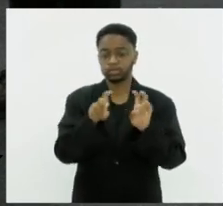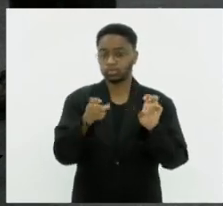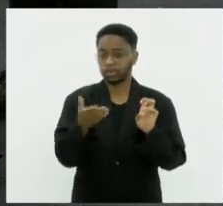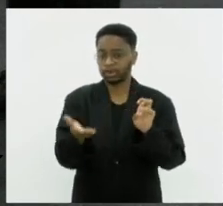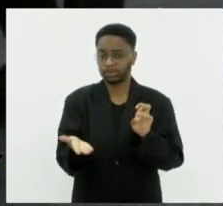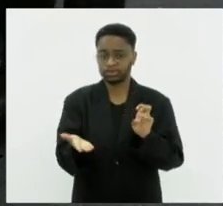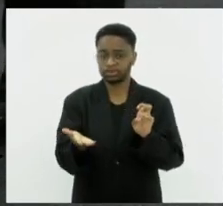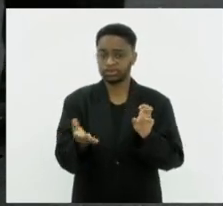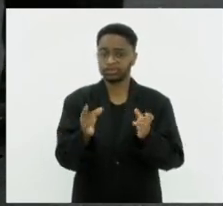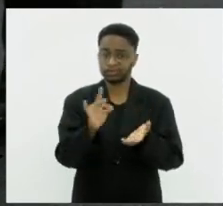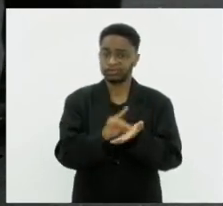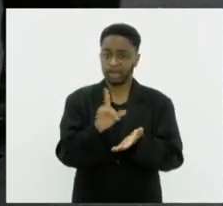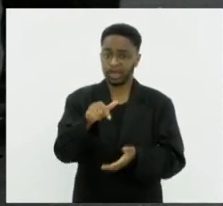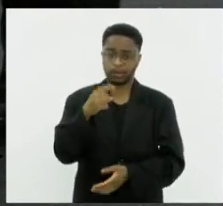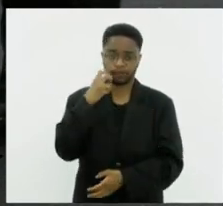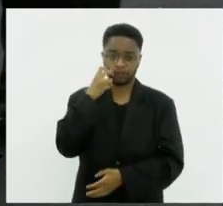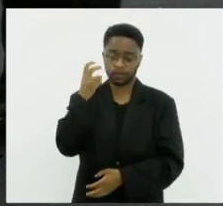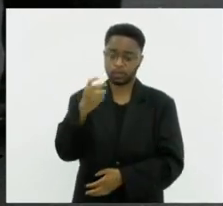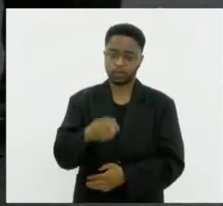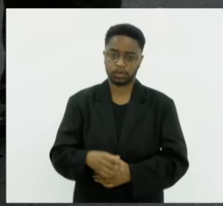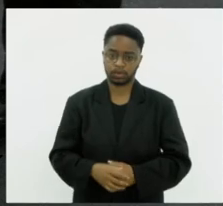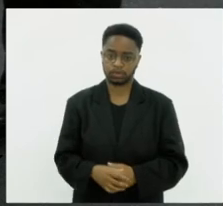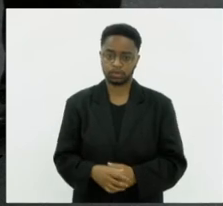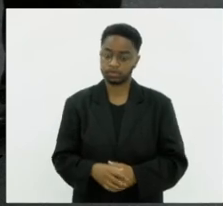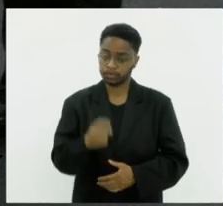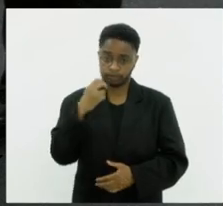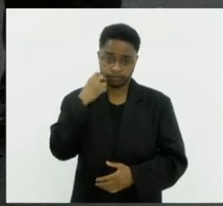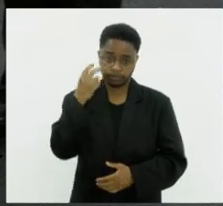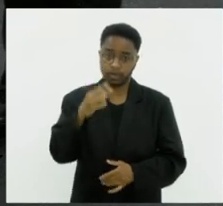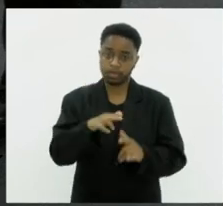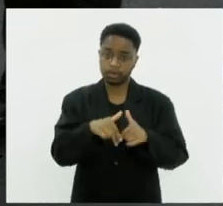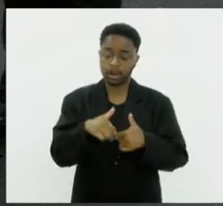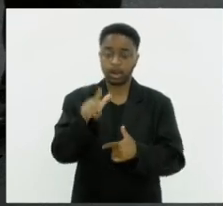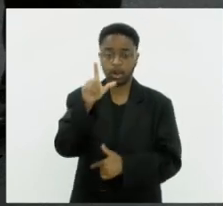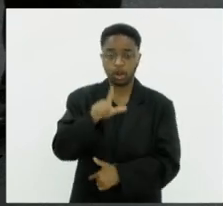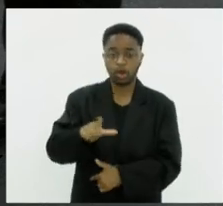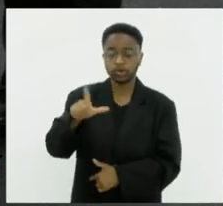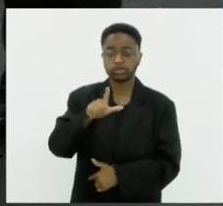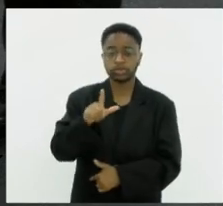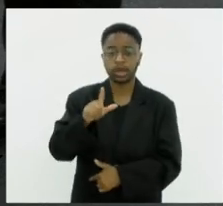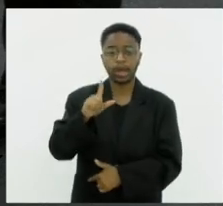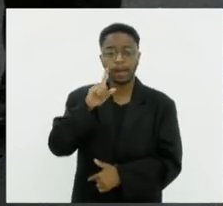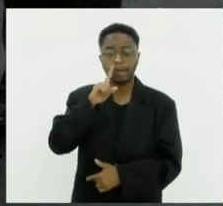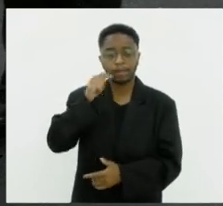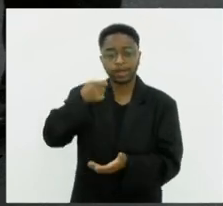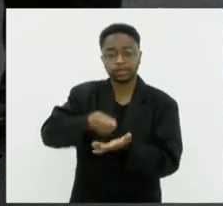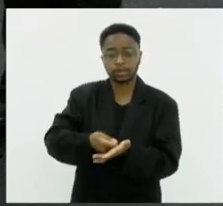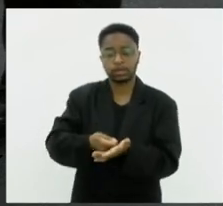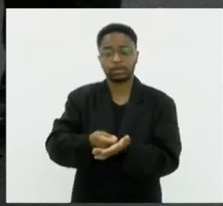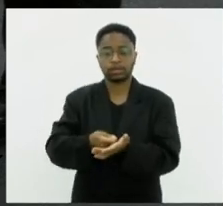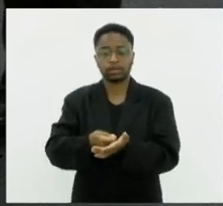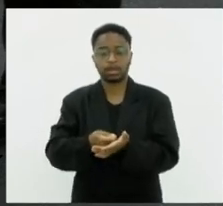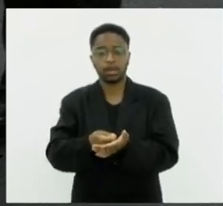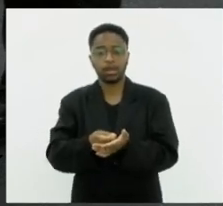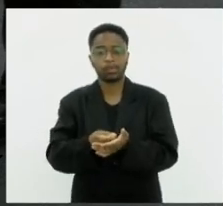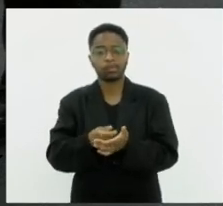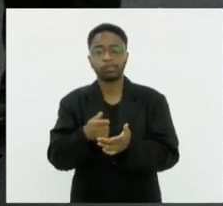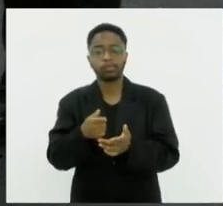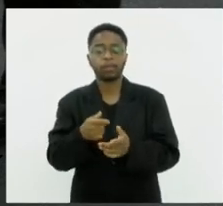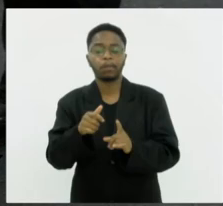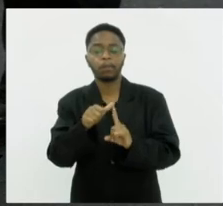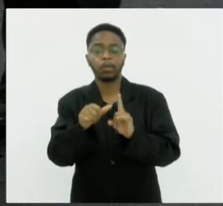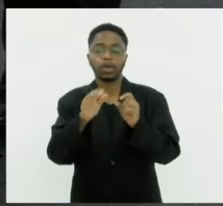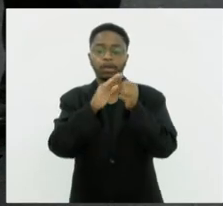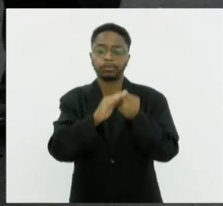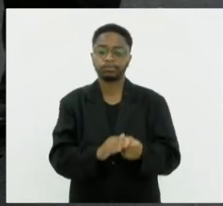isso é uma vergonha. É uma vergonha diante da lógica patriarcal, machista, misógina, que se opera sobre os